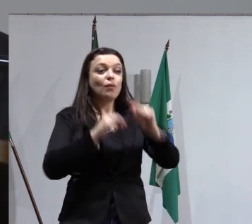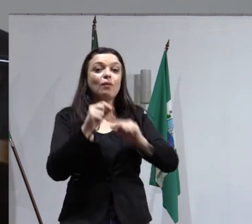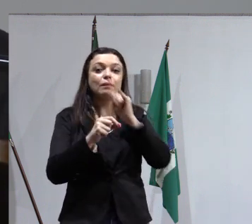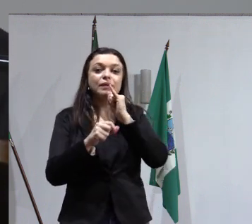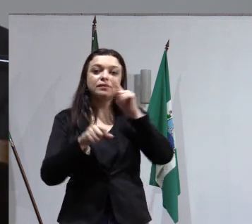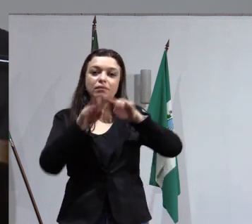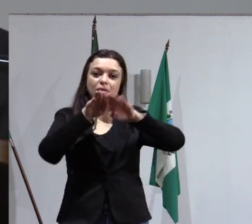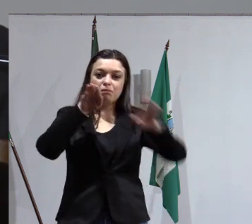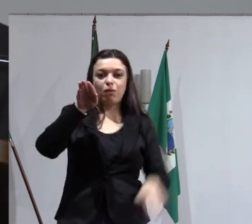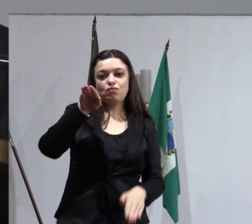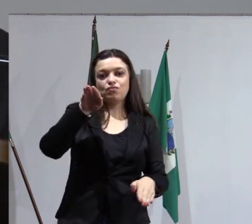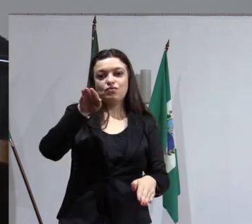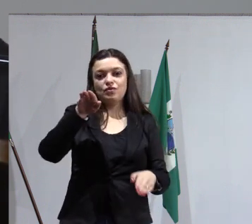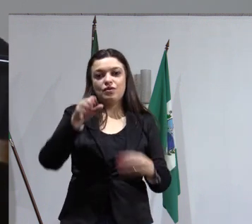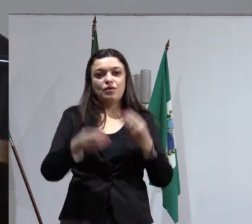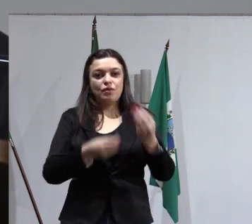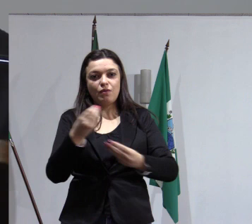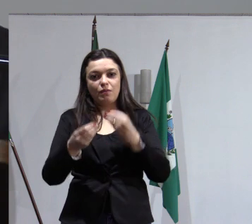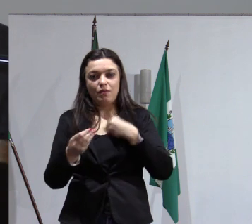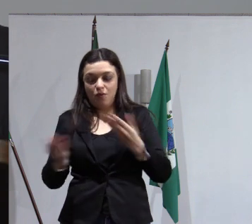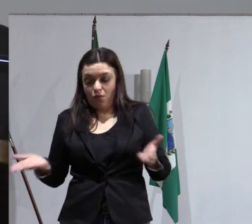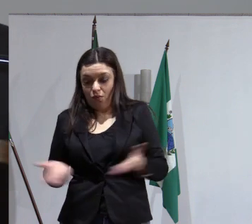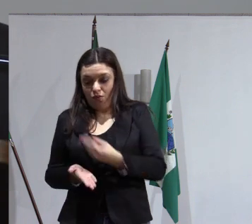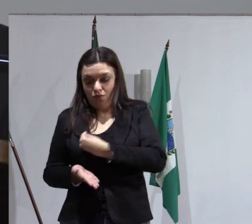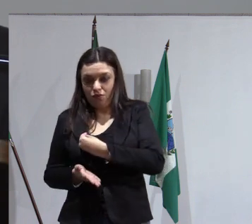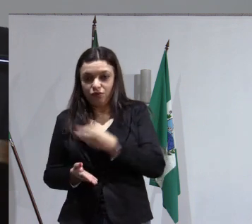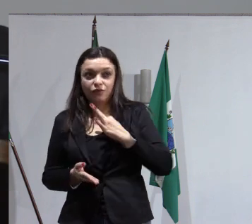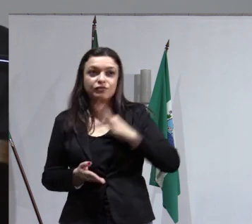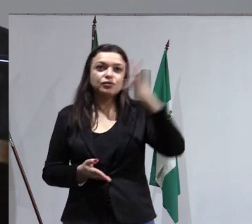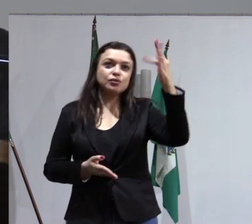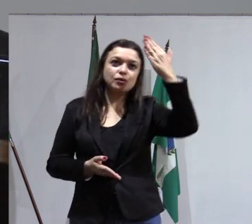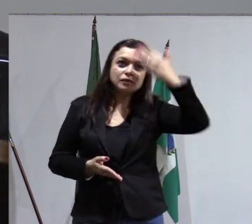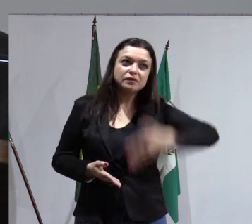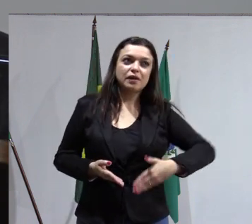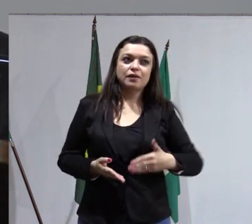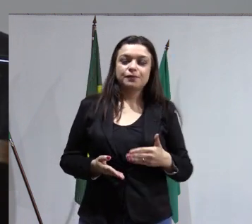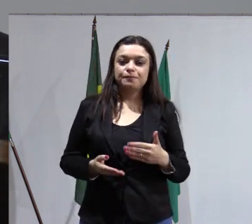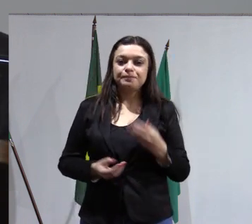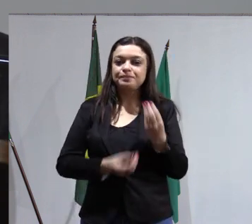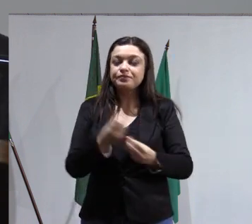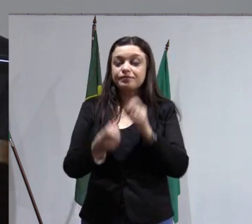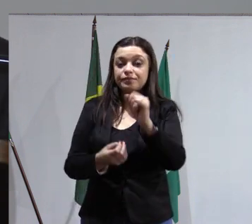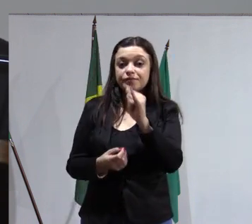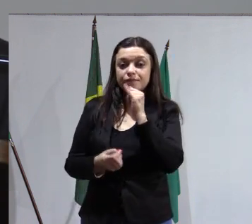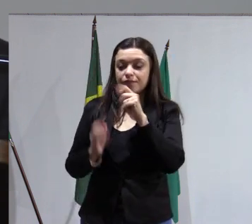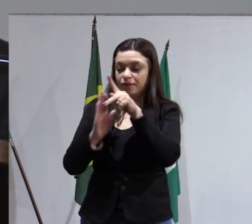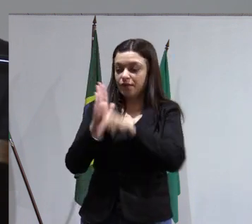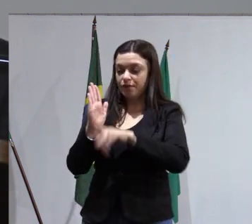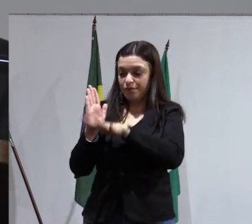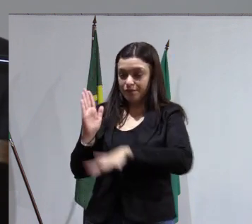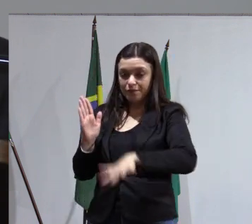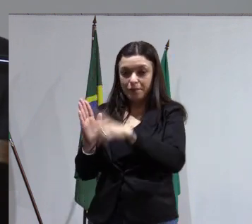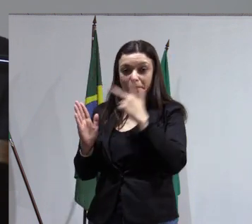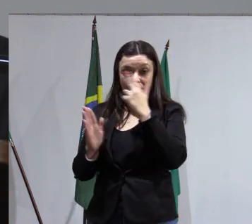um presente incerto e um futuro digno. O governo federal embasa sua fala para a criação do programa Futuris como sendo uma